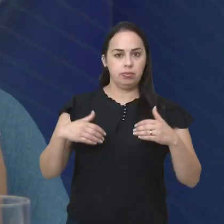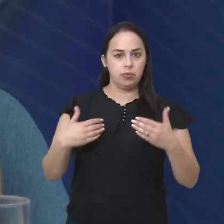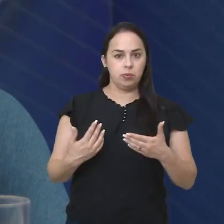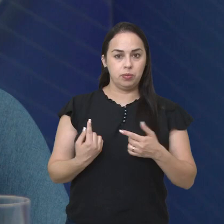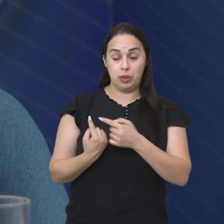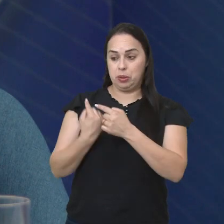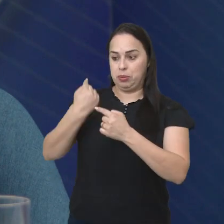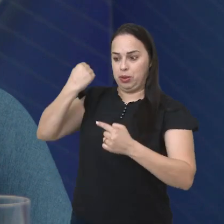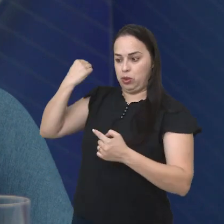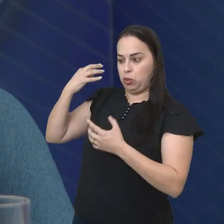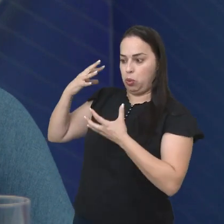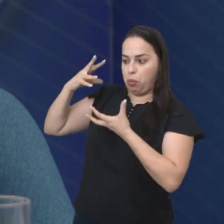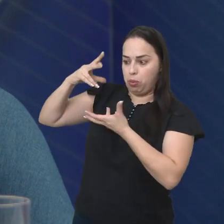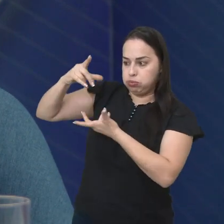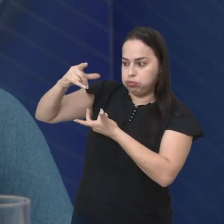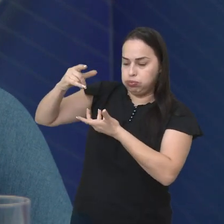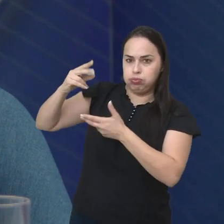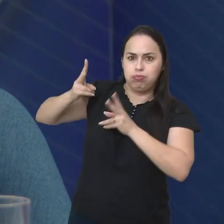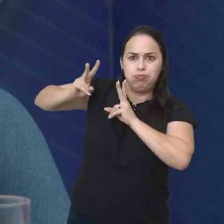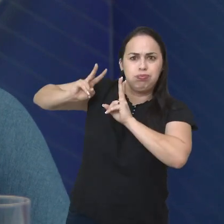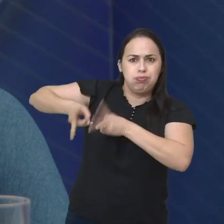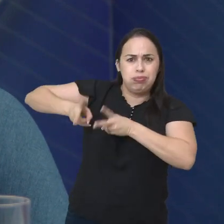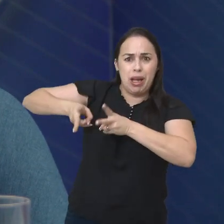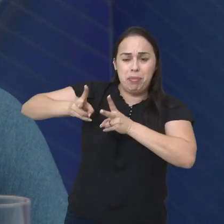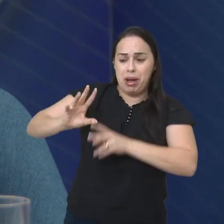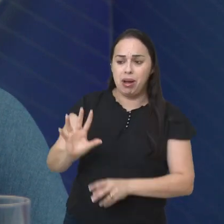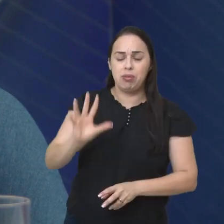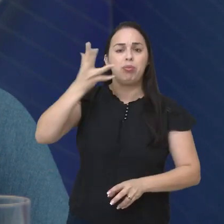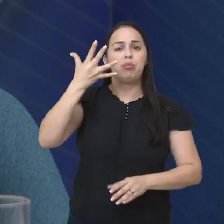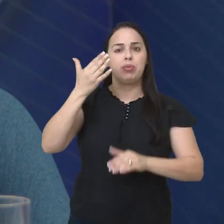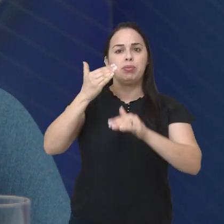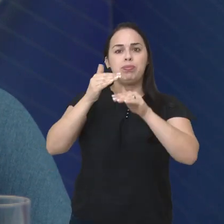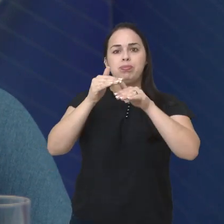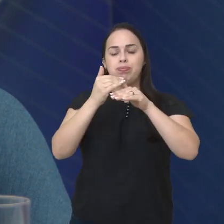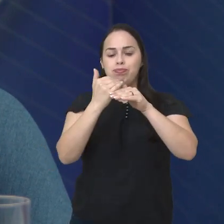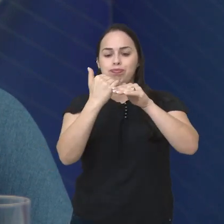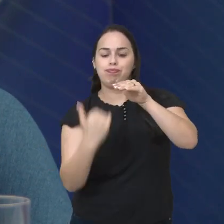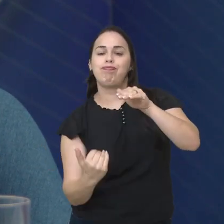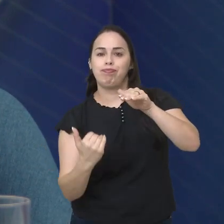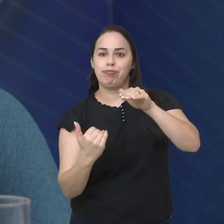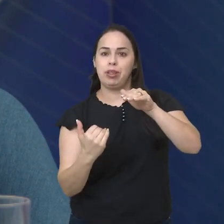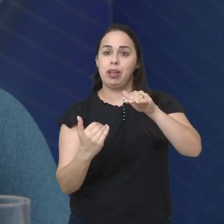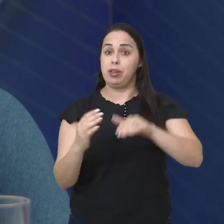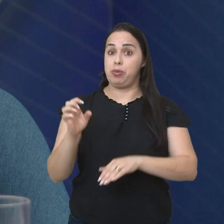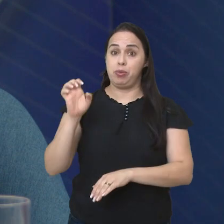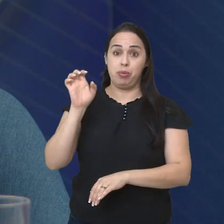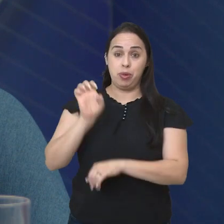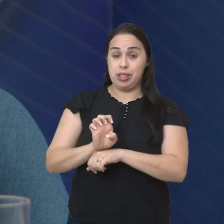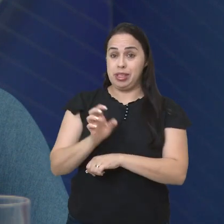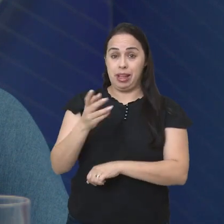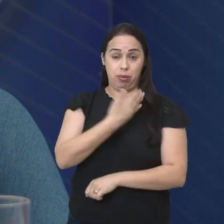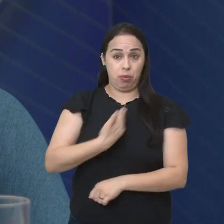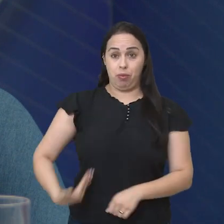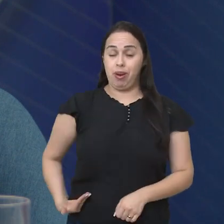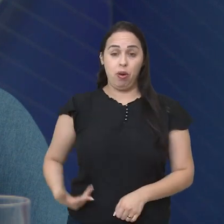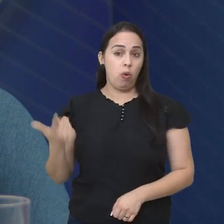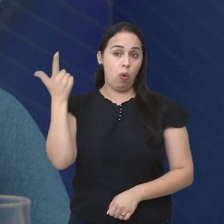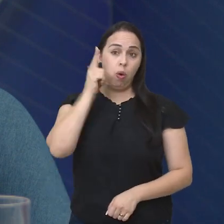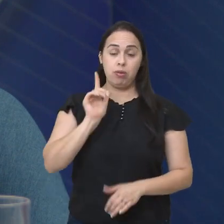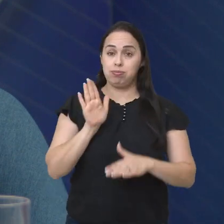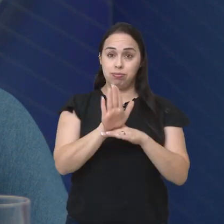Desde que o mundo é mundo, a desigualdade social existe e o Estado não dá conta de suprir as demandas e, consequentemente,